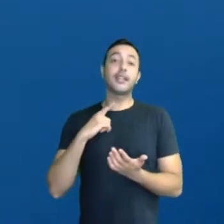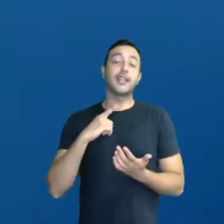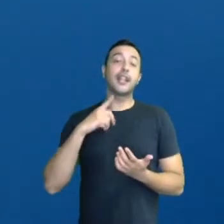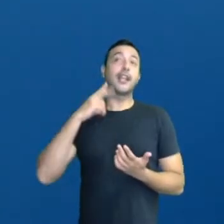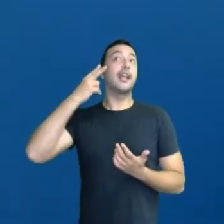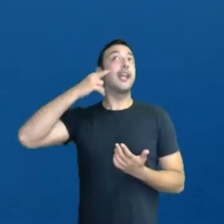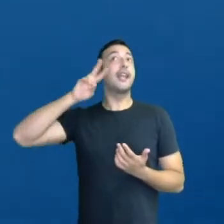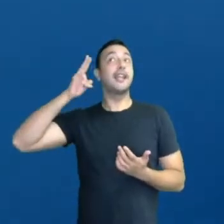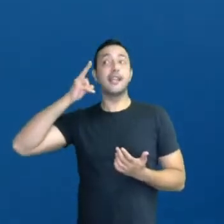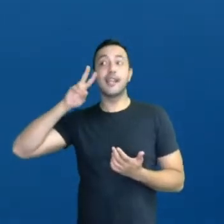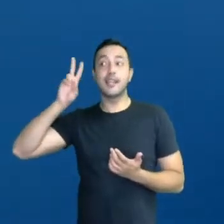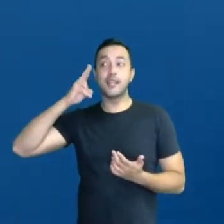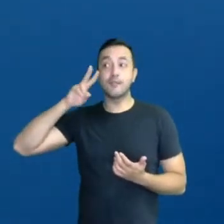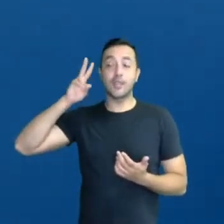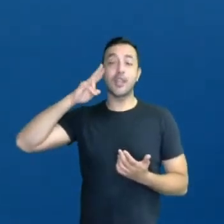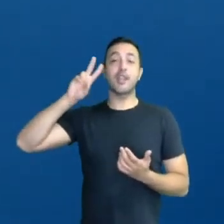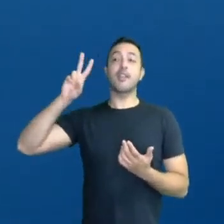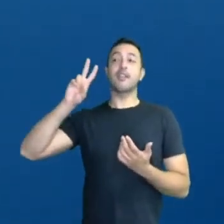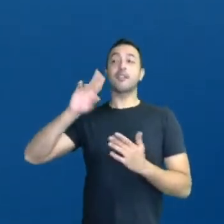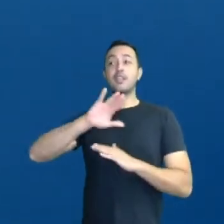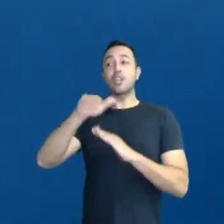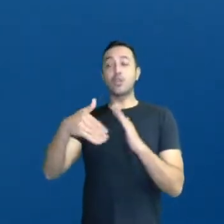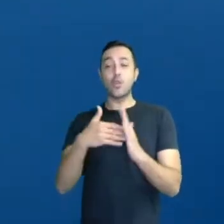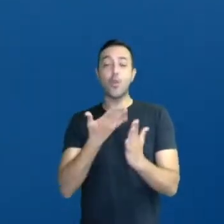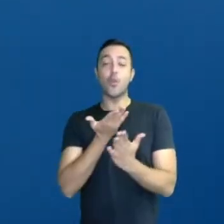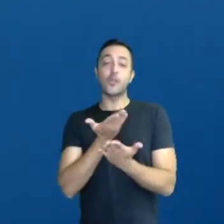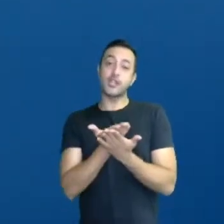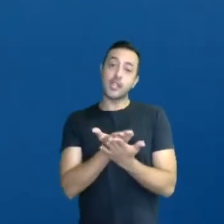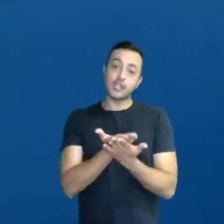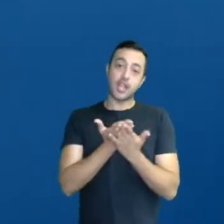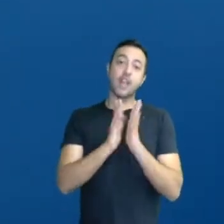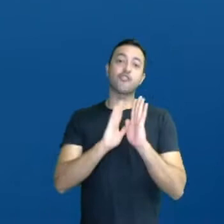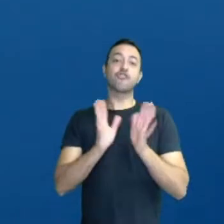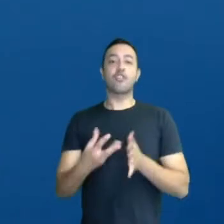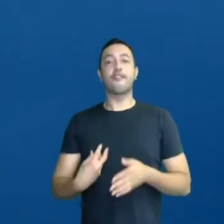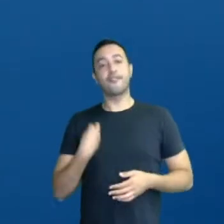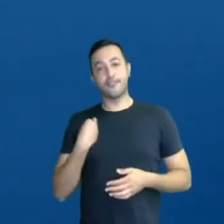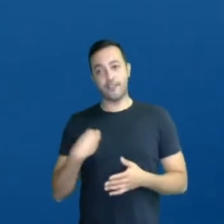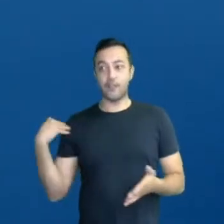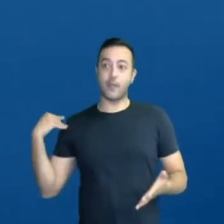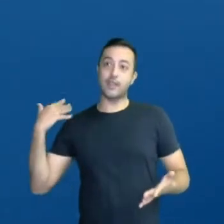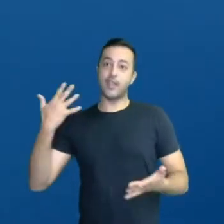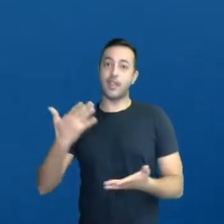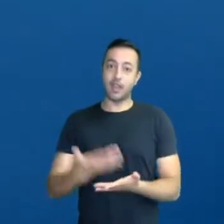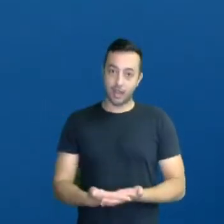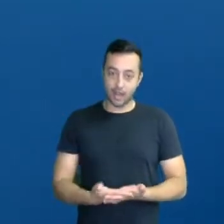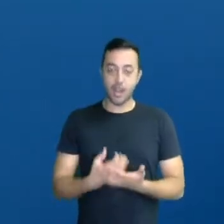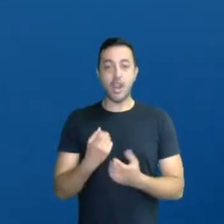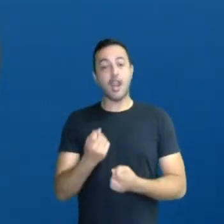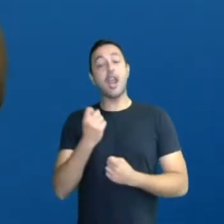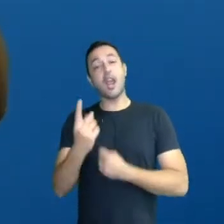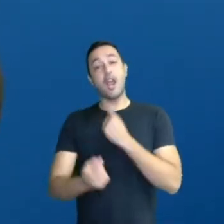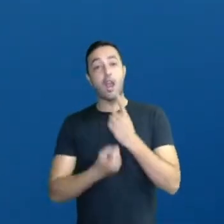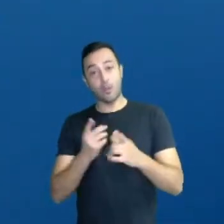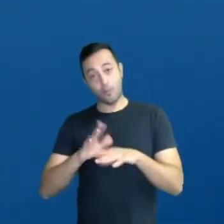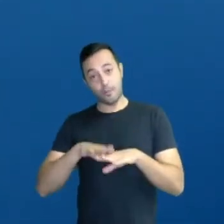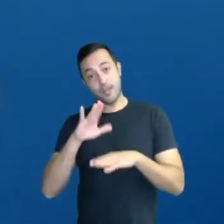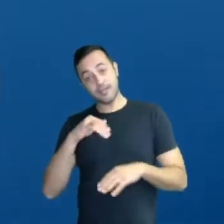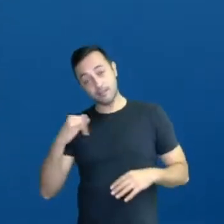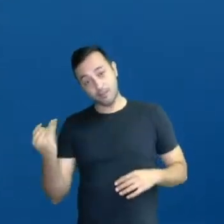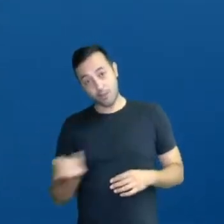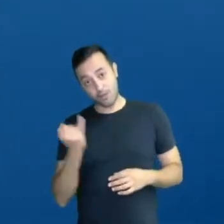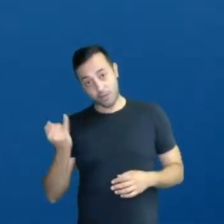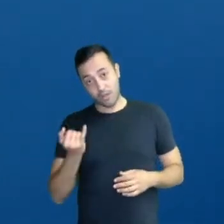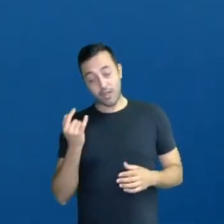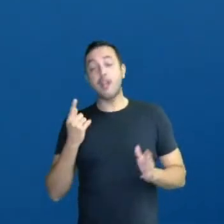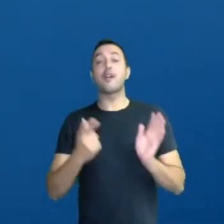vai trazer uma lembrança de todas as aulas que a gente já viveu até agora. Alguns pontos mais importantes nós